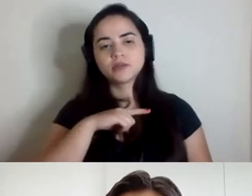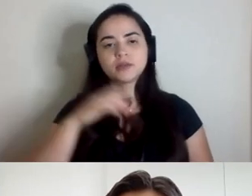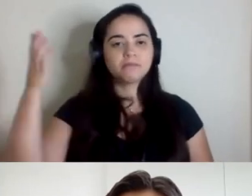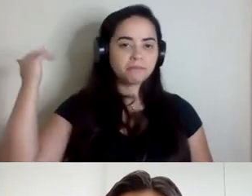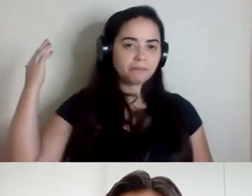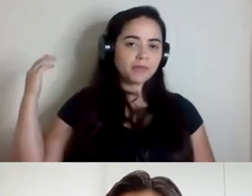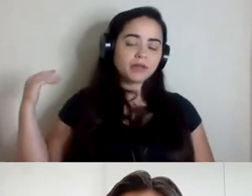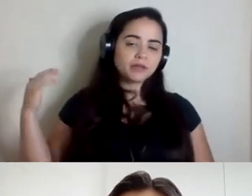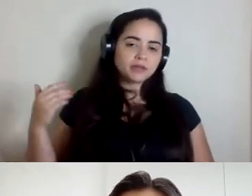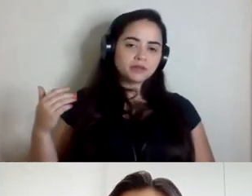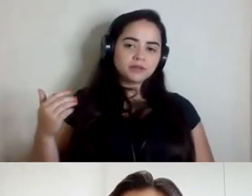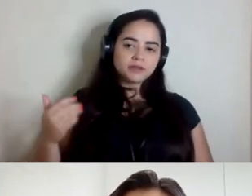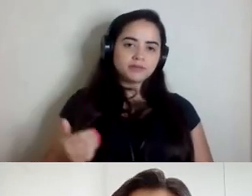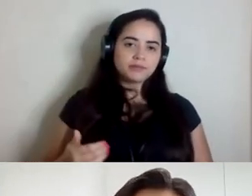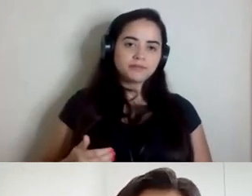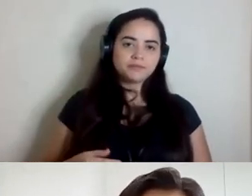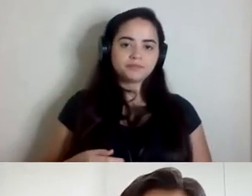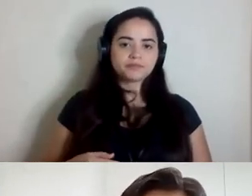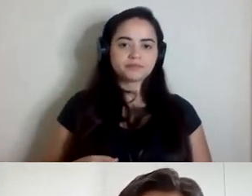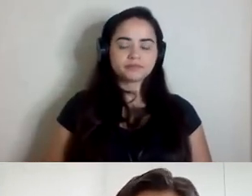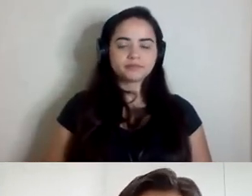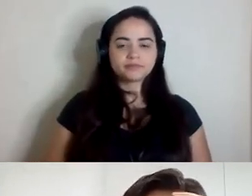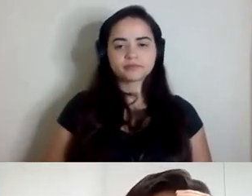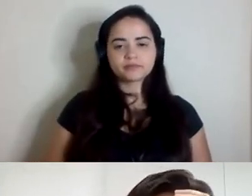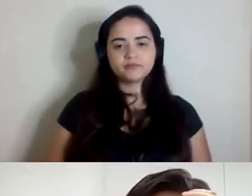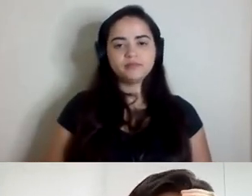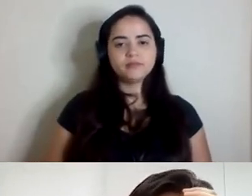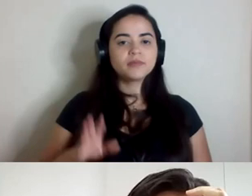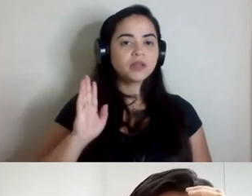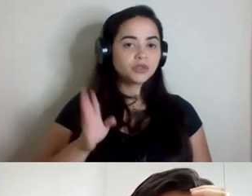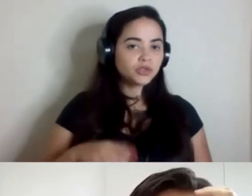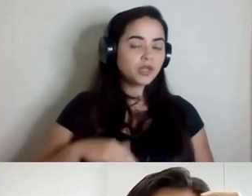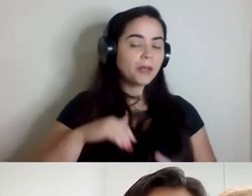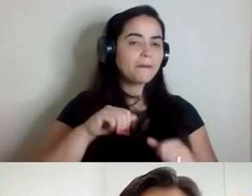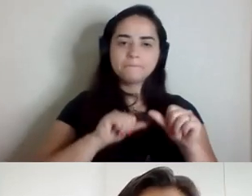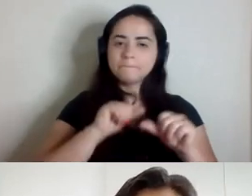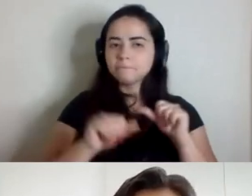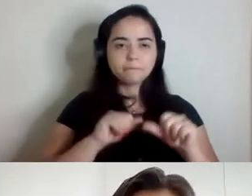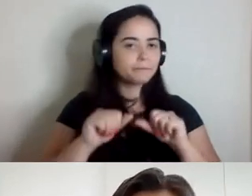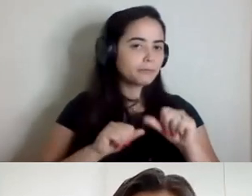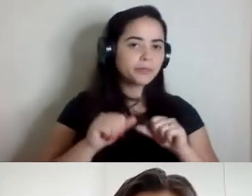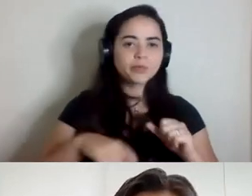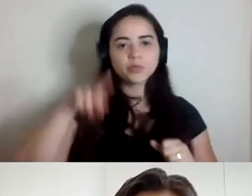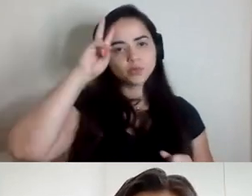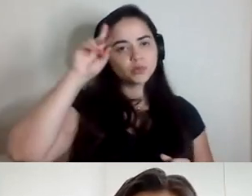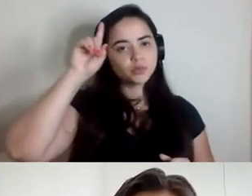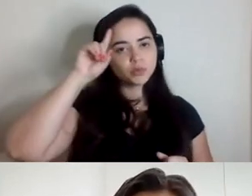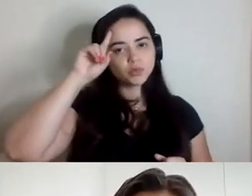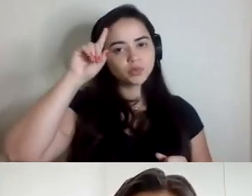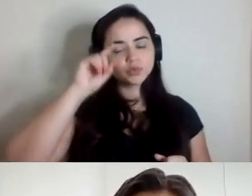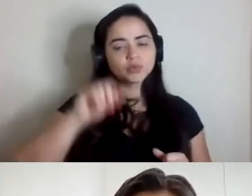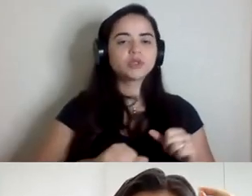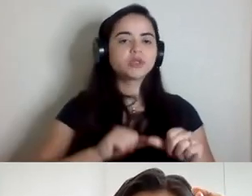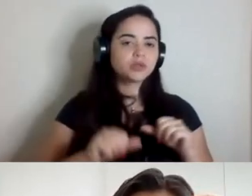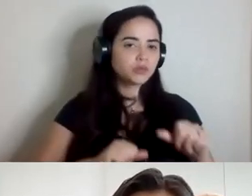é muito como a Poliana também já lembrou, isso muda todo dia, porque os depósitos na Sucupira vão acontecendo,